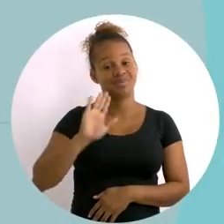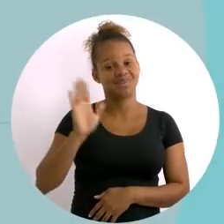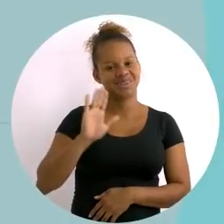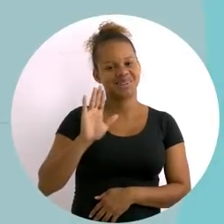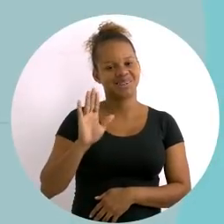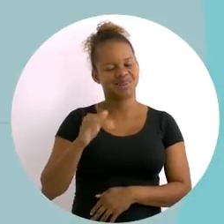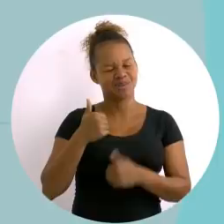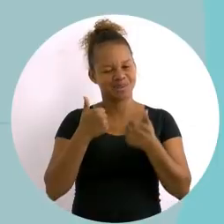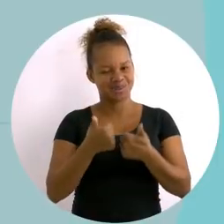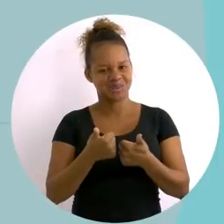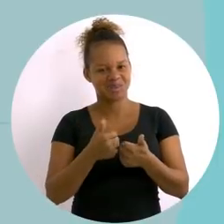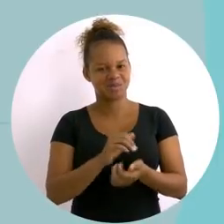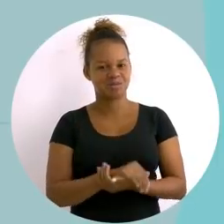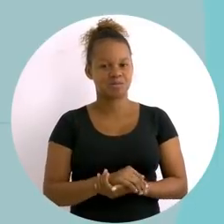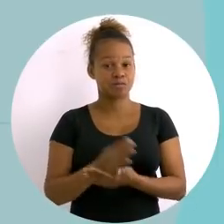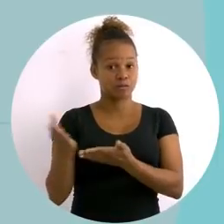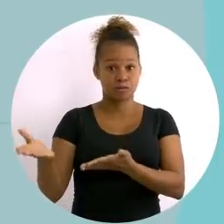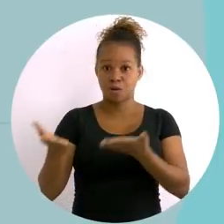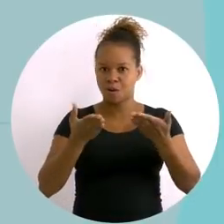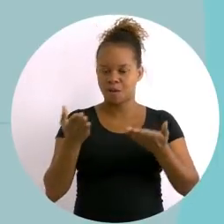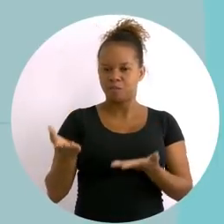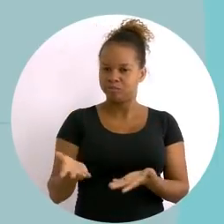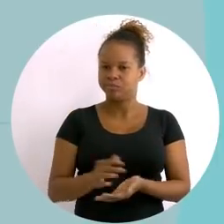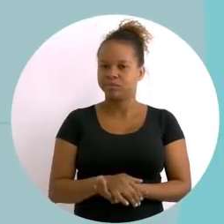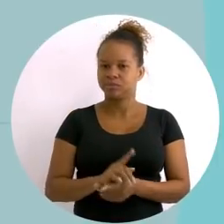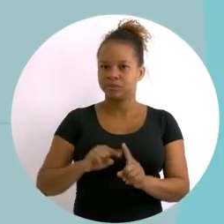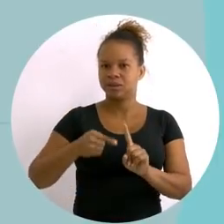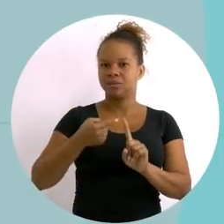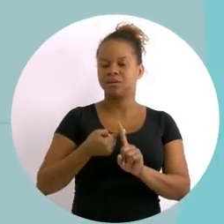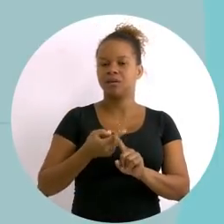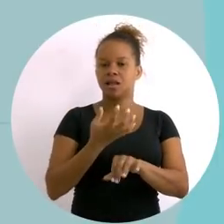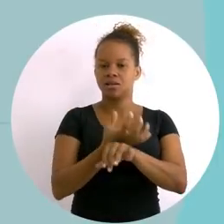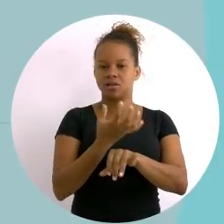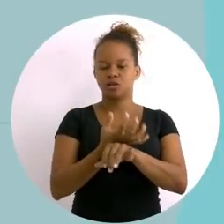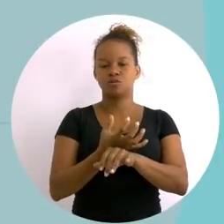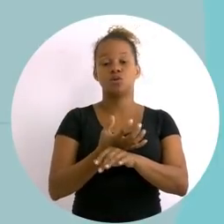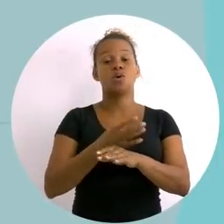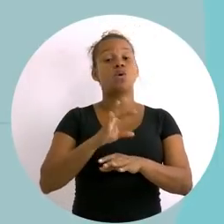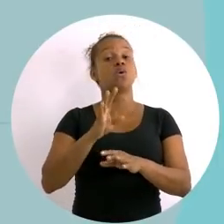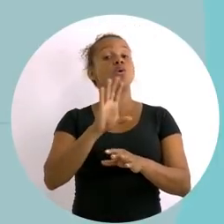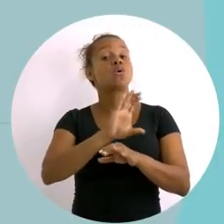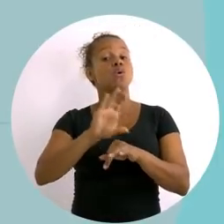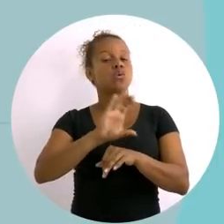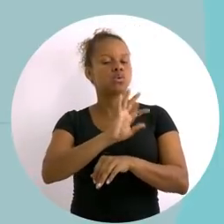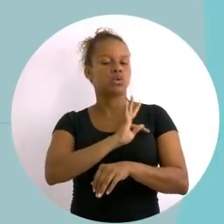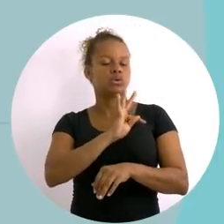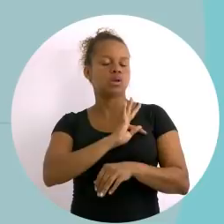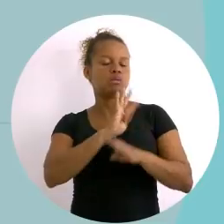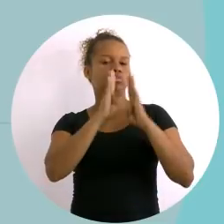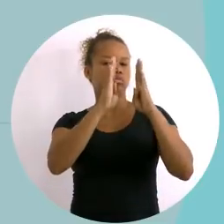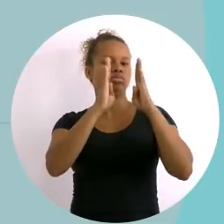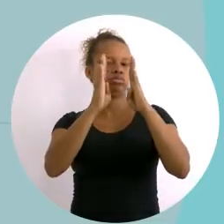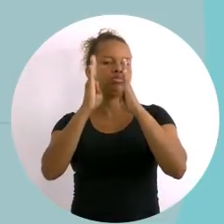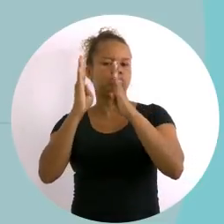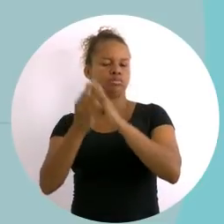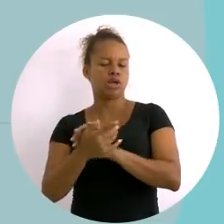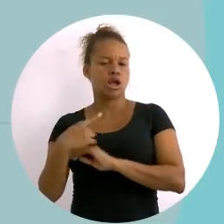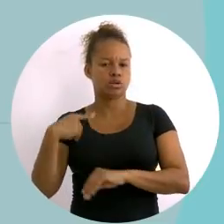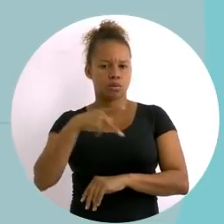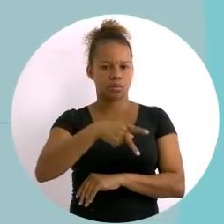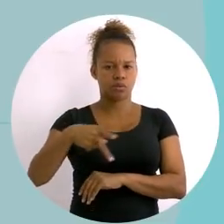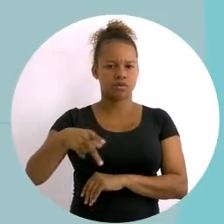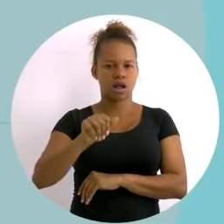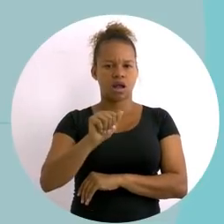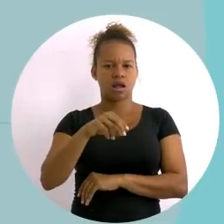Olá pessoal, tudo bem? Sejam muito bem-vindos a mais uma disciplina do seu curso técnico em Biblioteconomia. Eu sou o professor